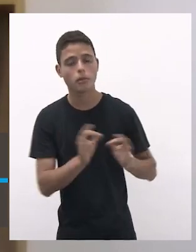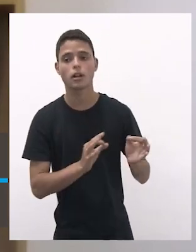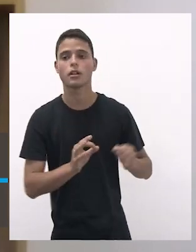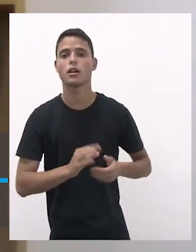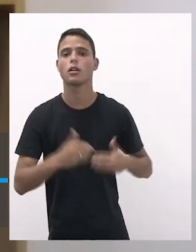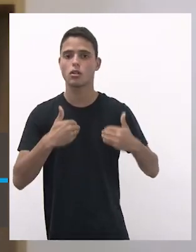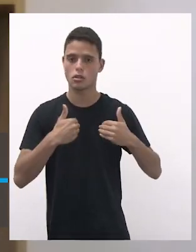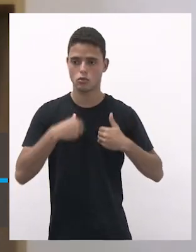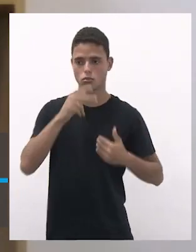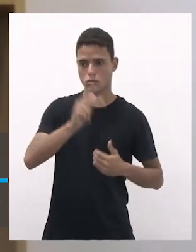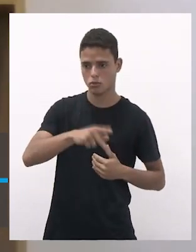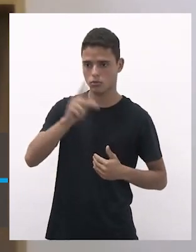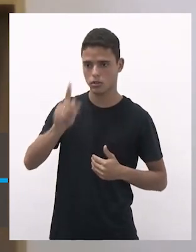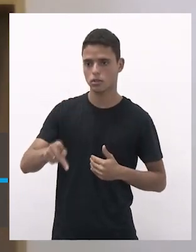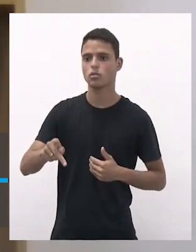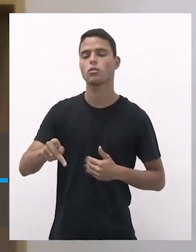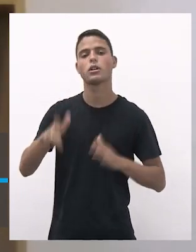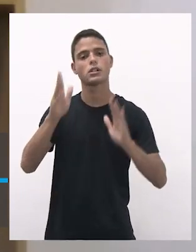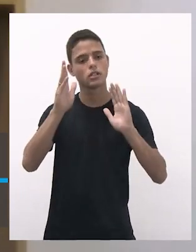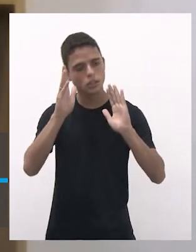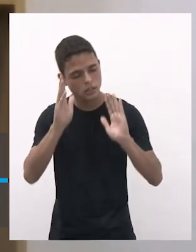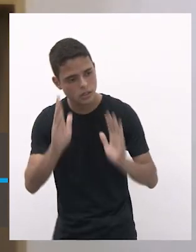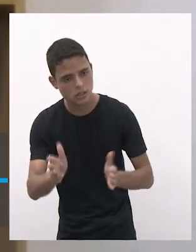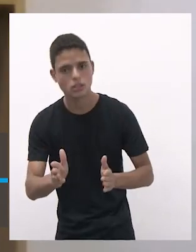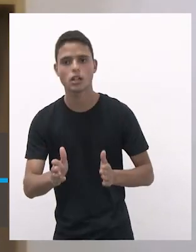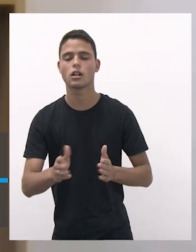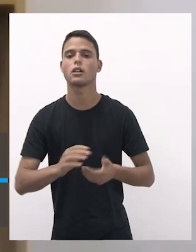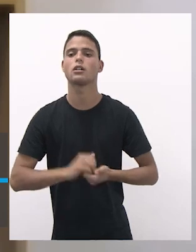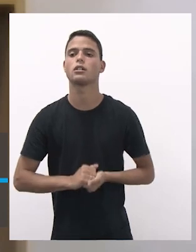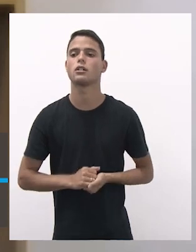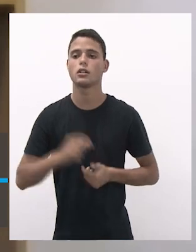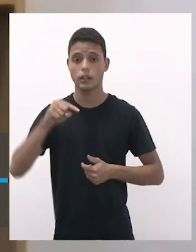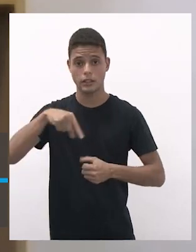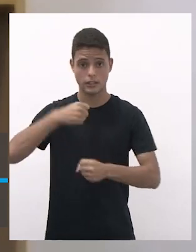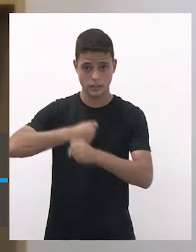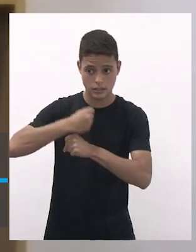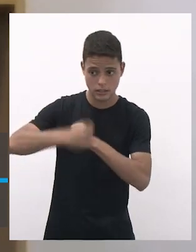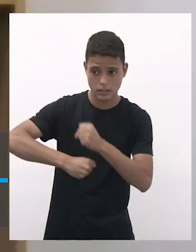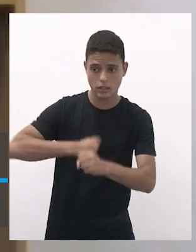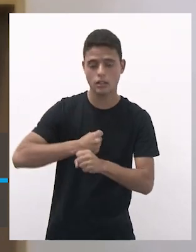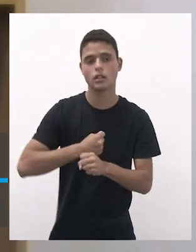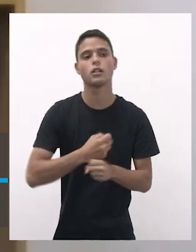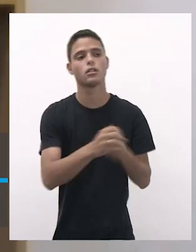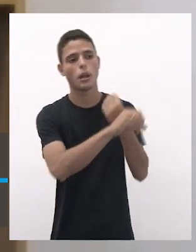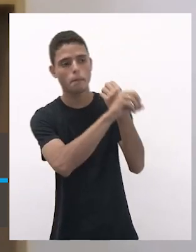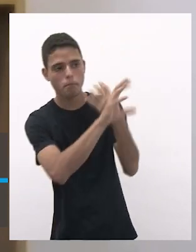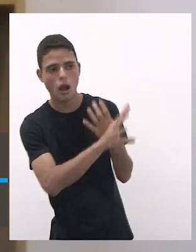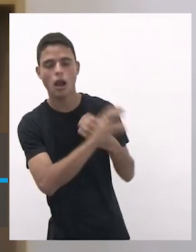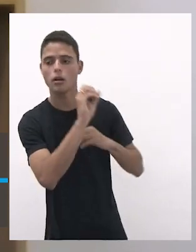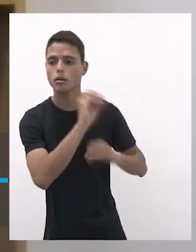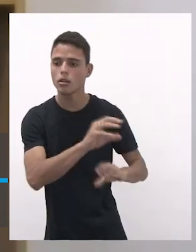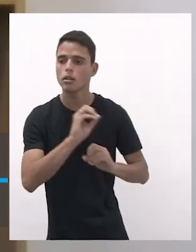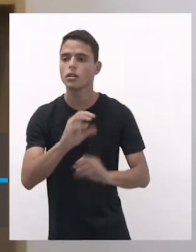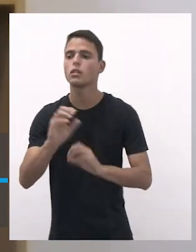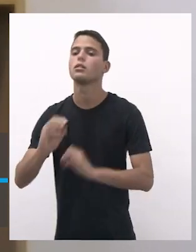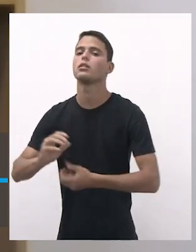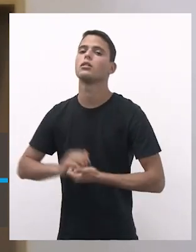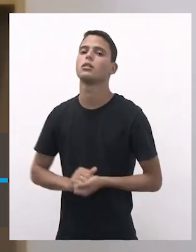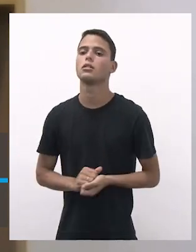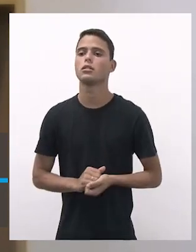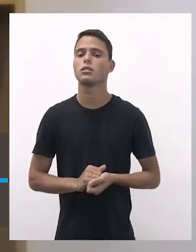de ensino regular, já estava iniciando também as aulas no remoto, eu tive a ideia